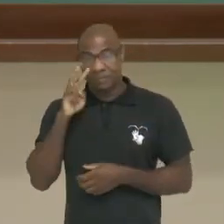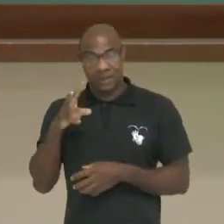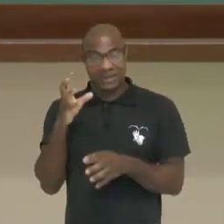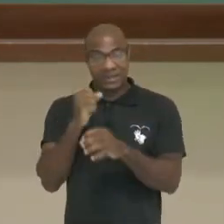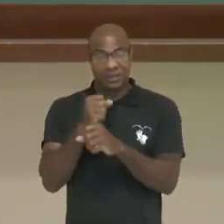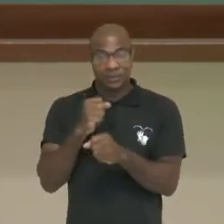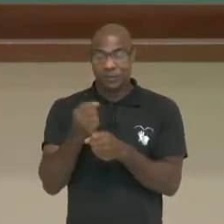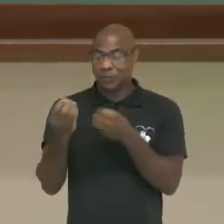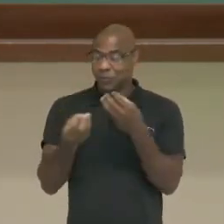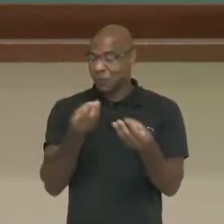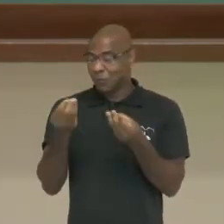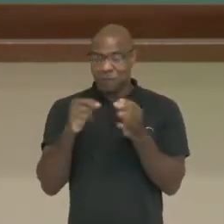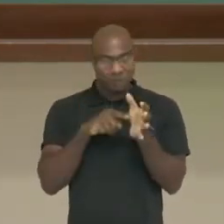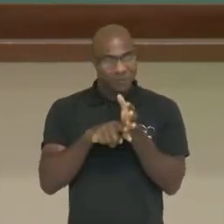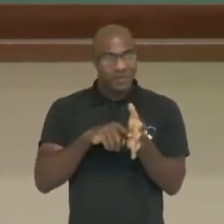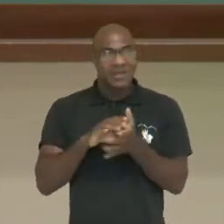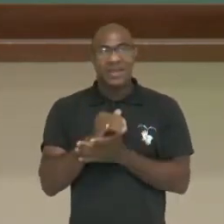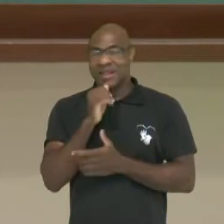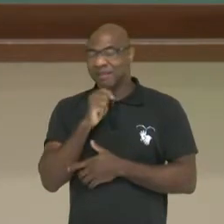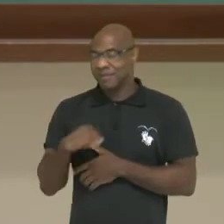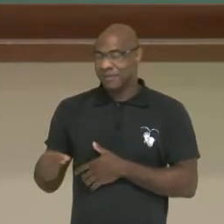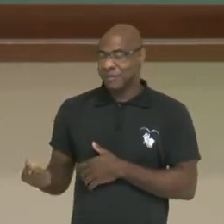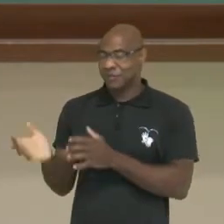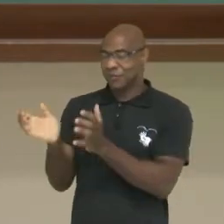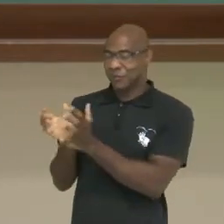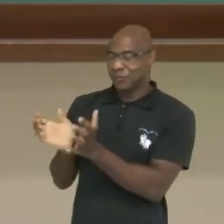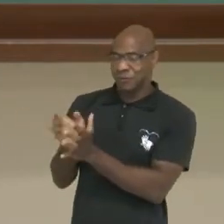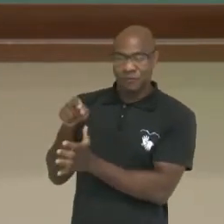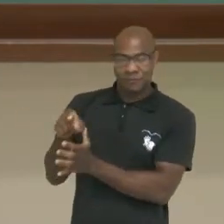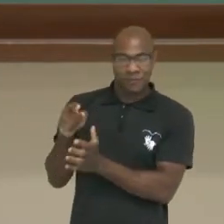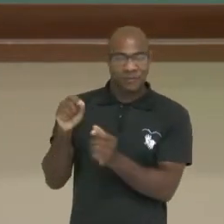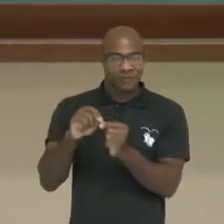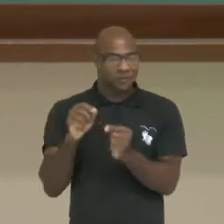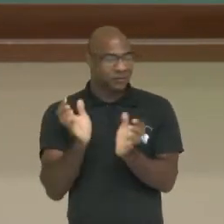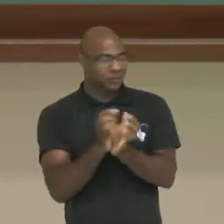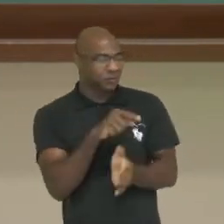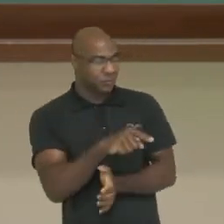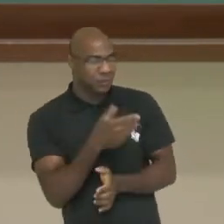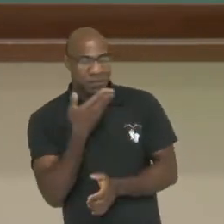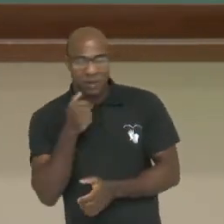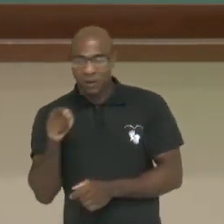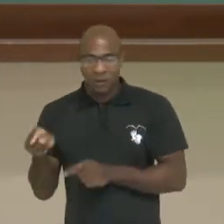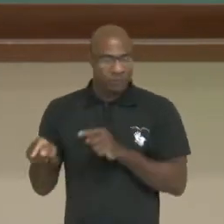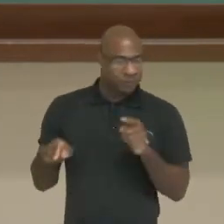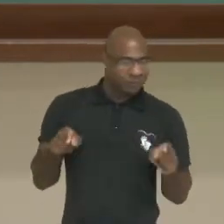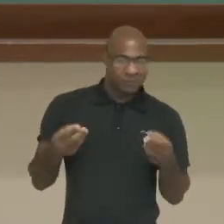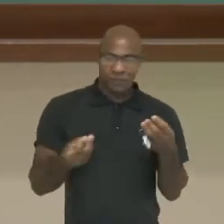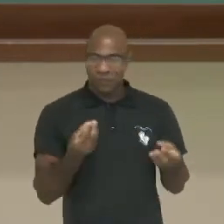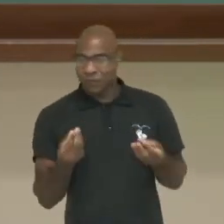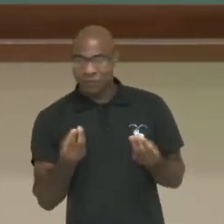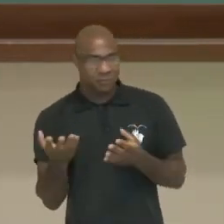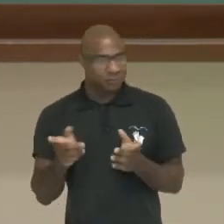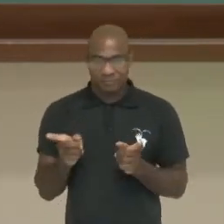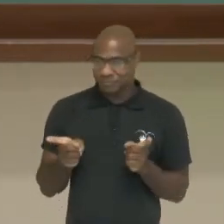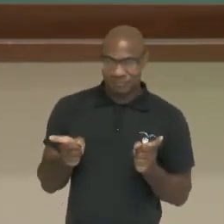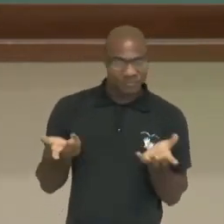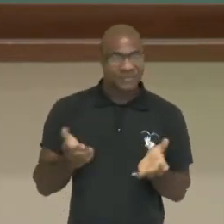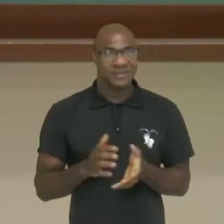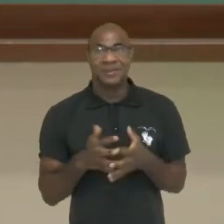que tal atleta, tal equipe, tal grupo foi melhor do que o outro, né? Então, quando entramos em